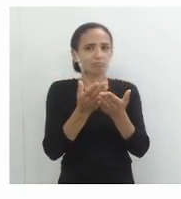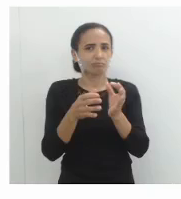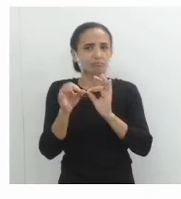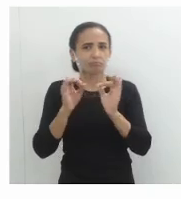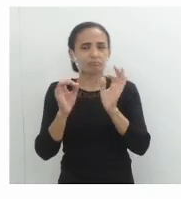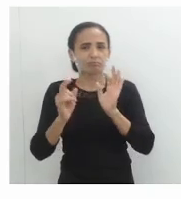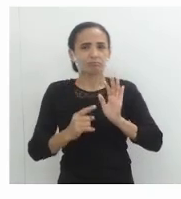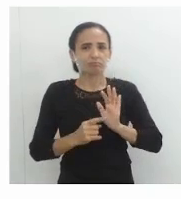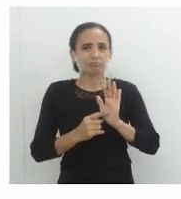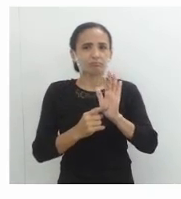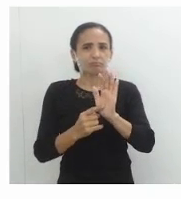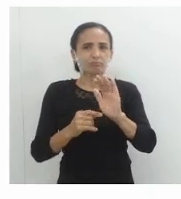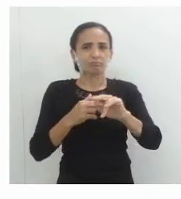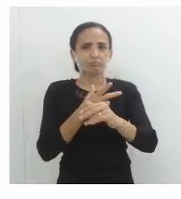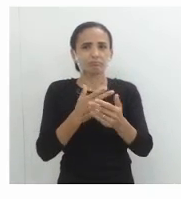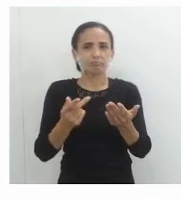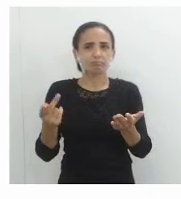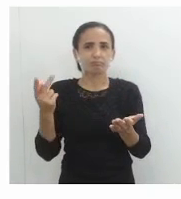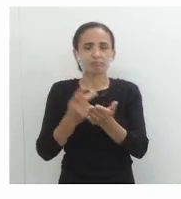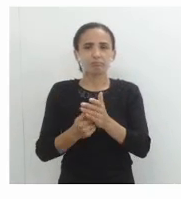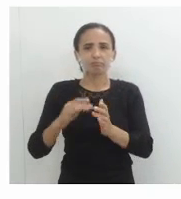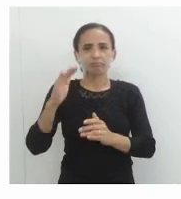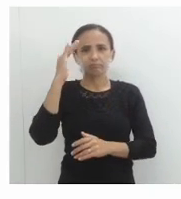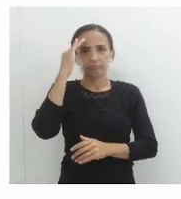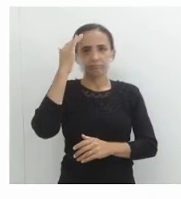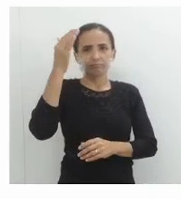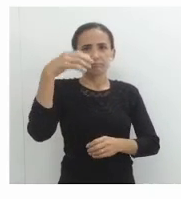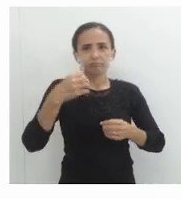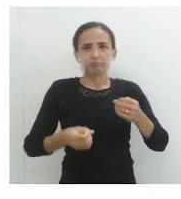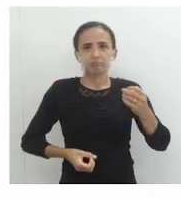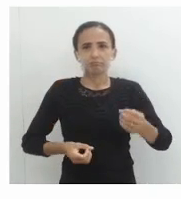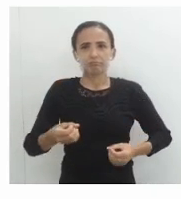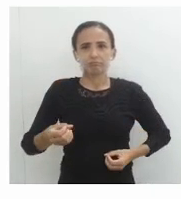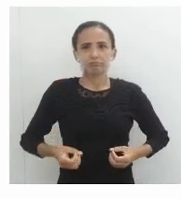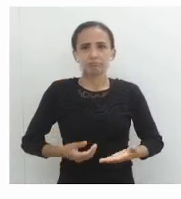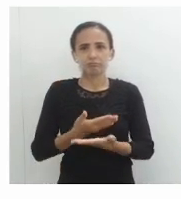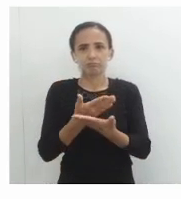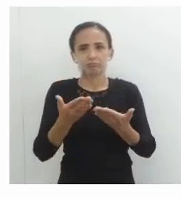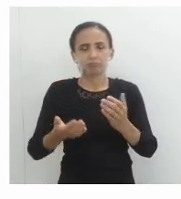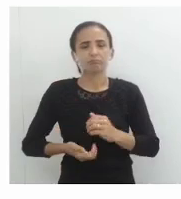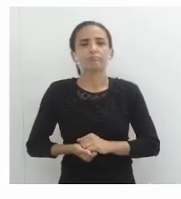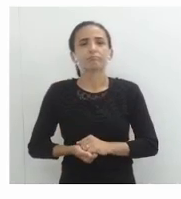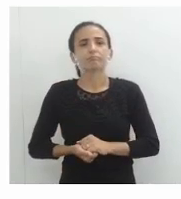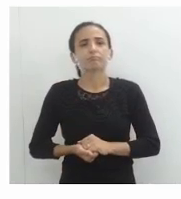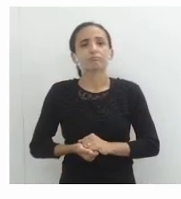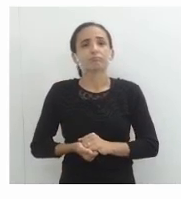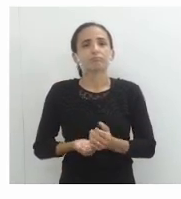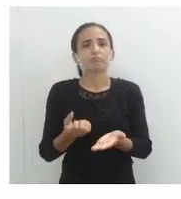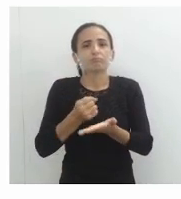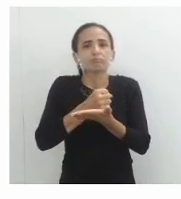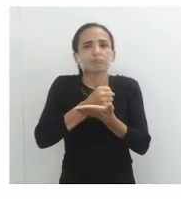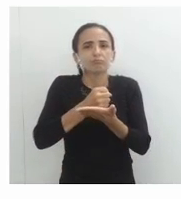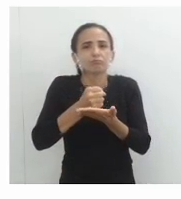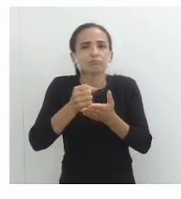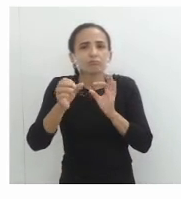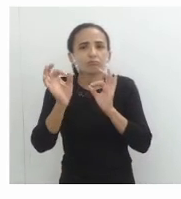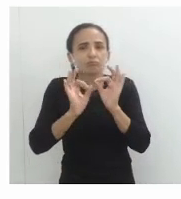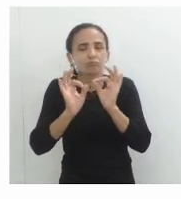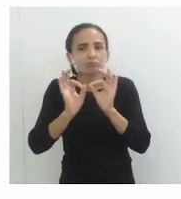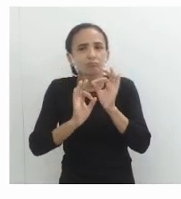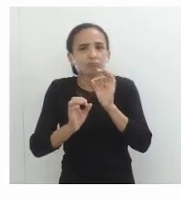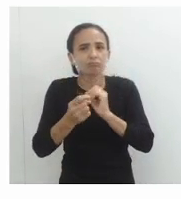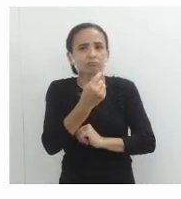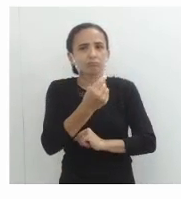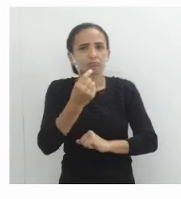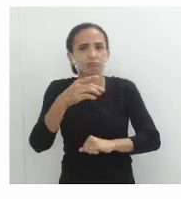apresentou muito das suas principais obras. Com o passar do tempo, esses espaços foram se tornando cada vez